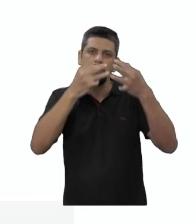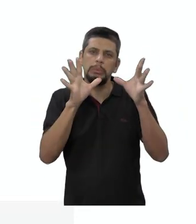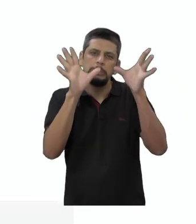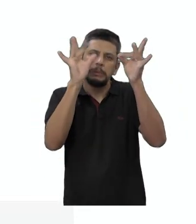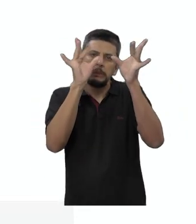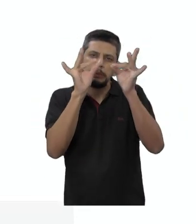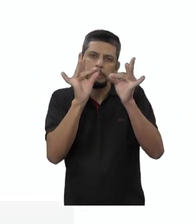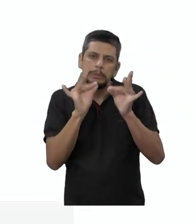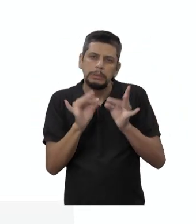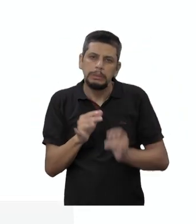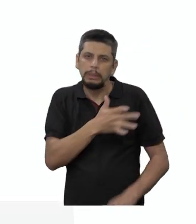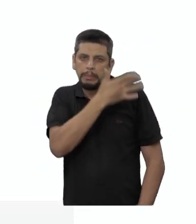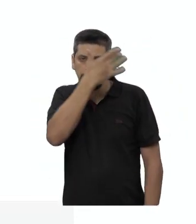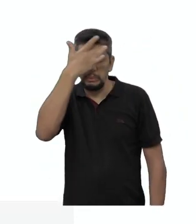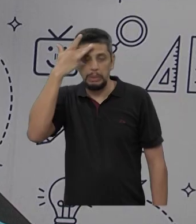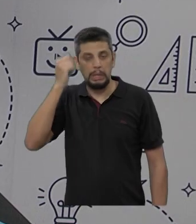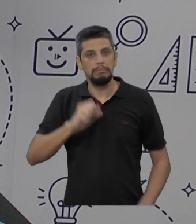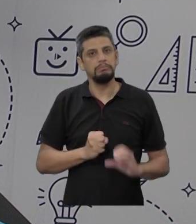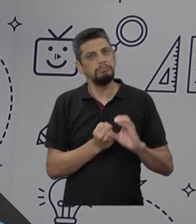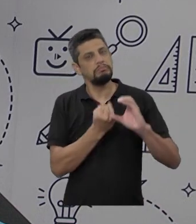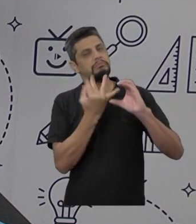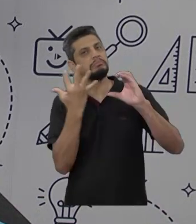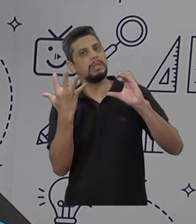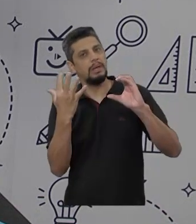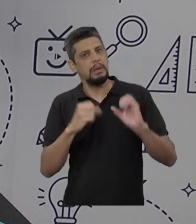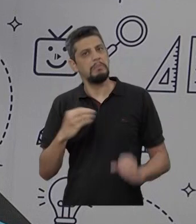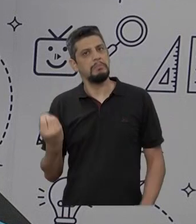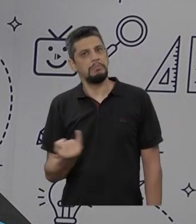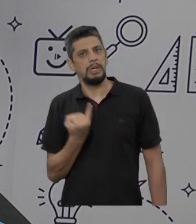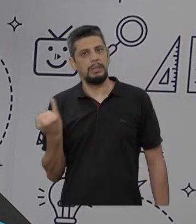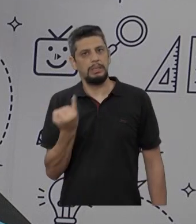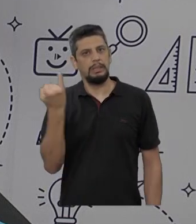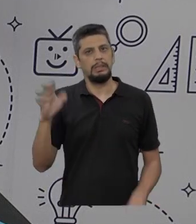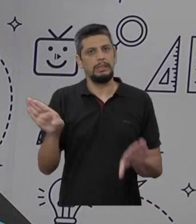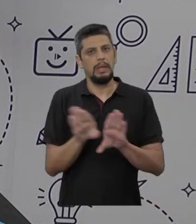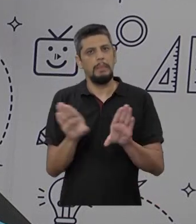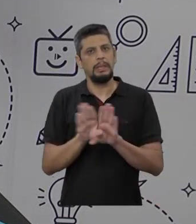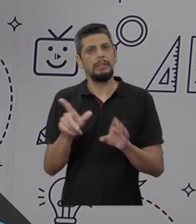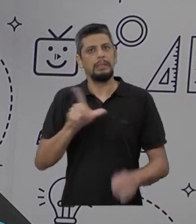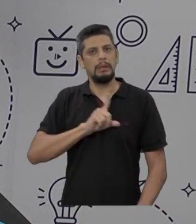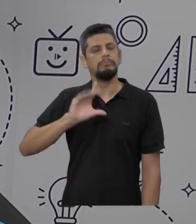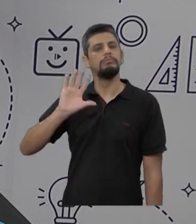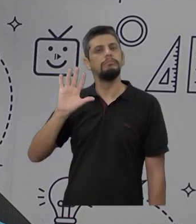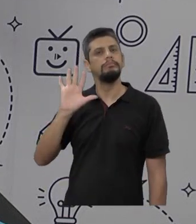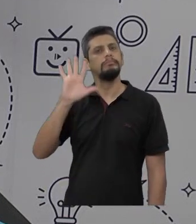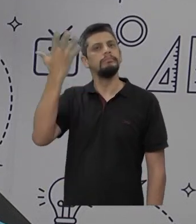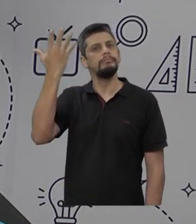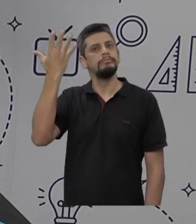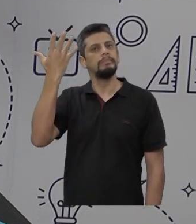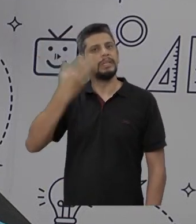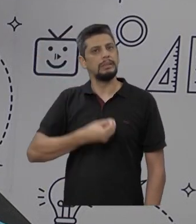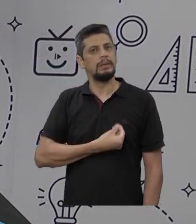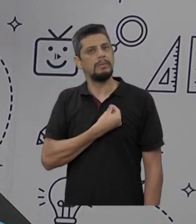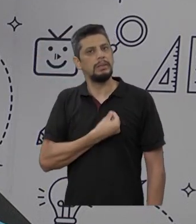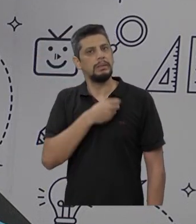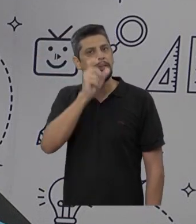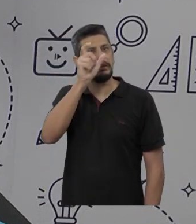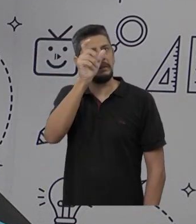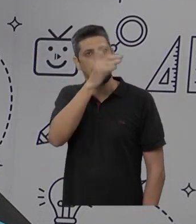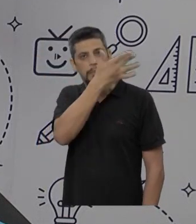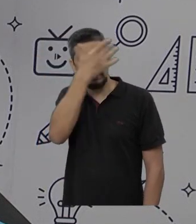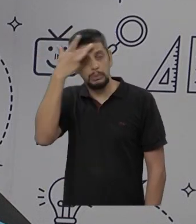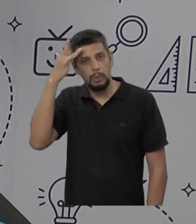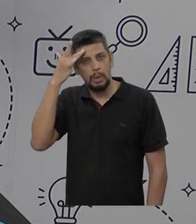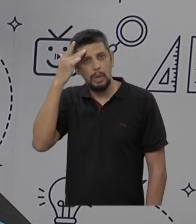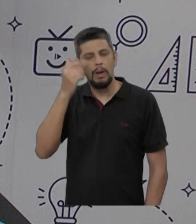nessa biografia. Essas características são bem importantes. Também tem os acontecimentos marcantes.